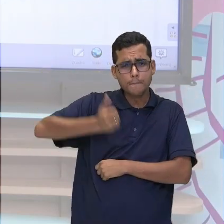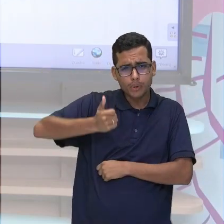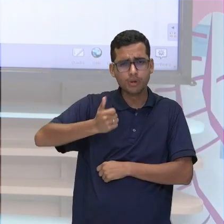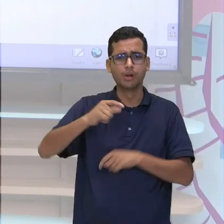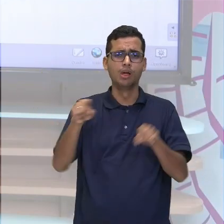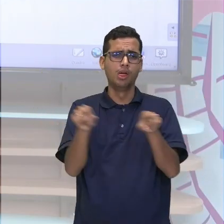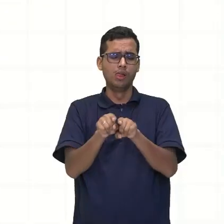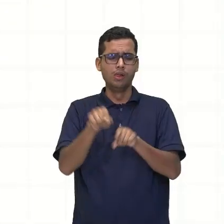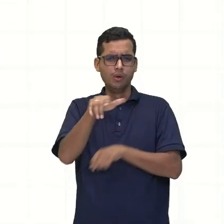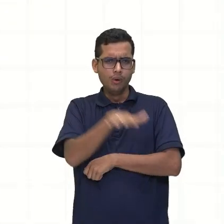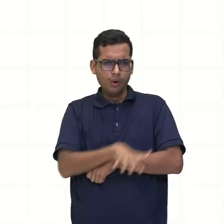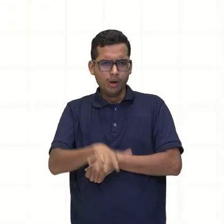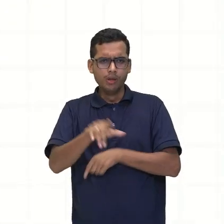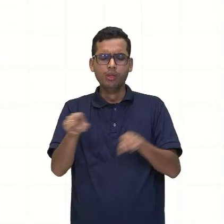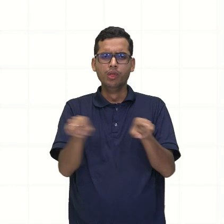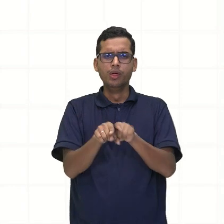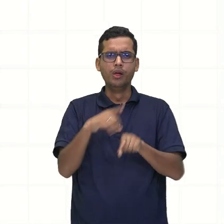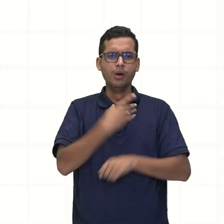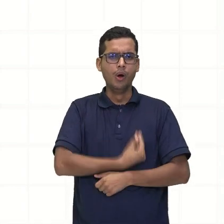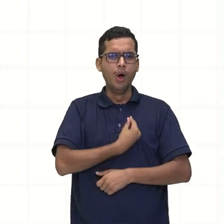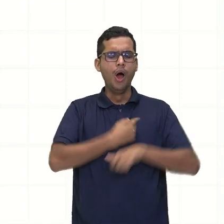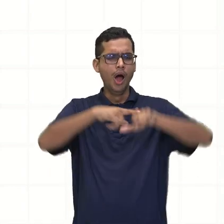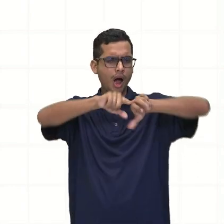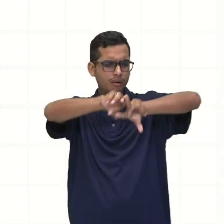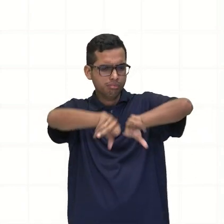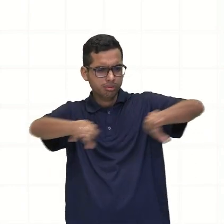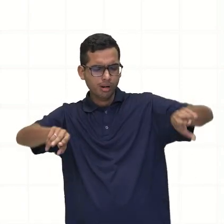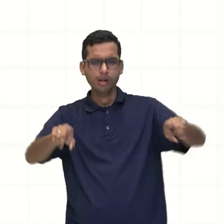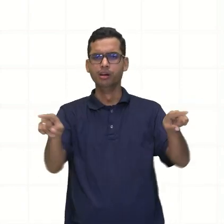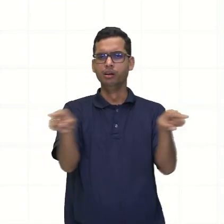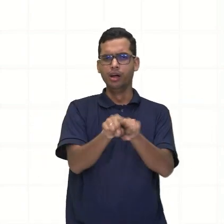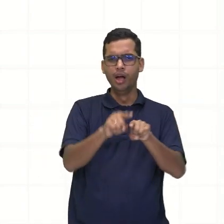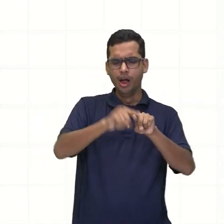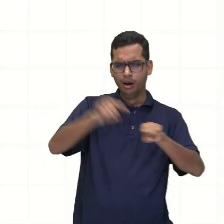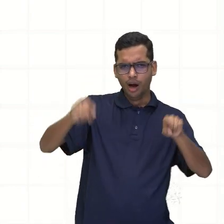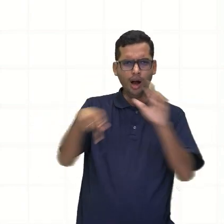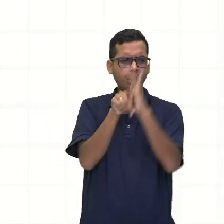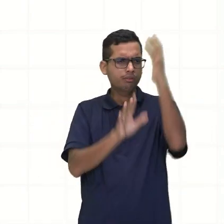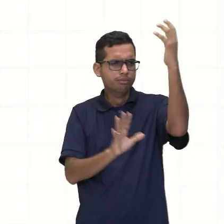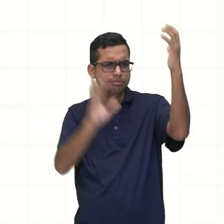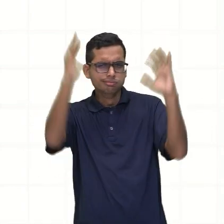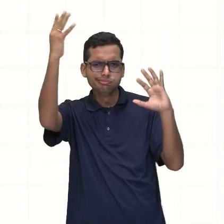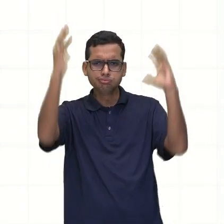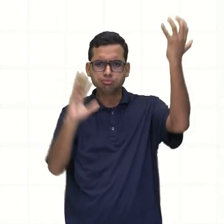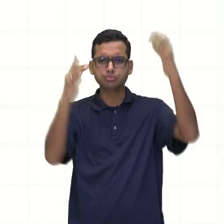a diversidade, né? A gente vai observar as variações climáticas